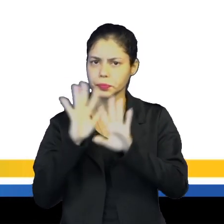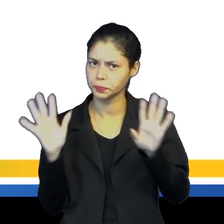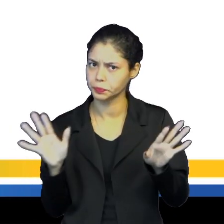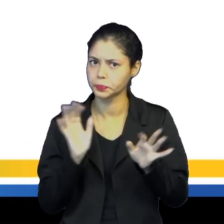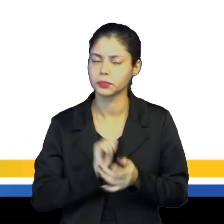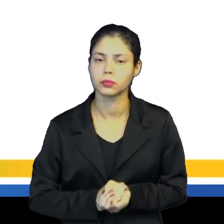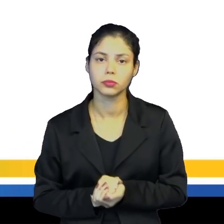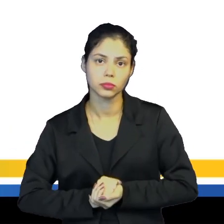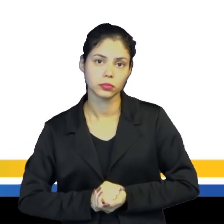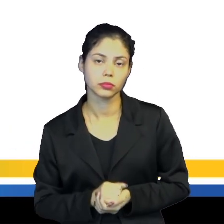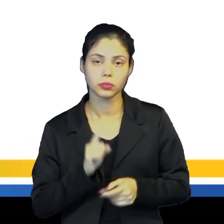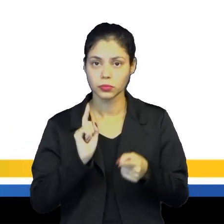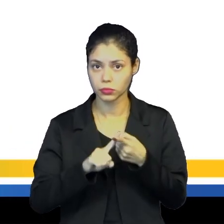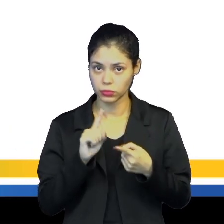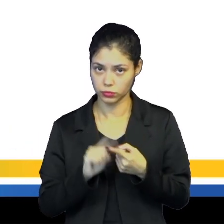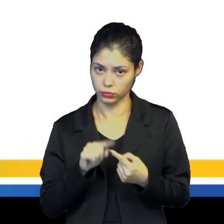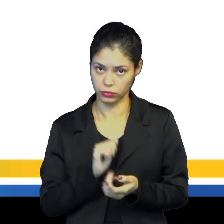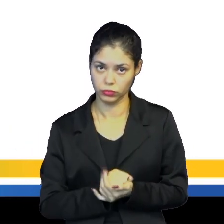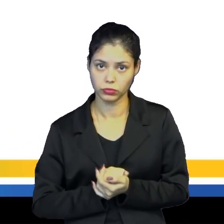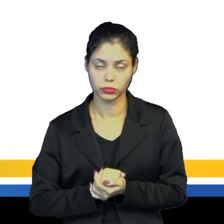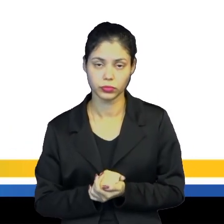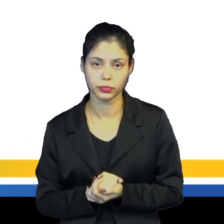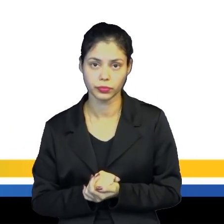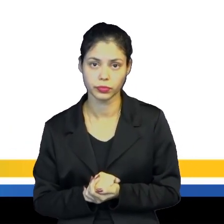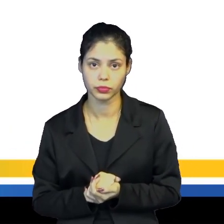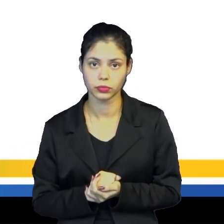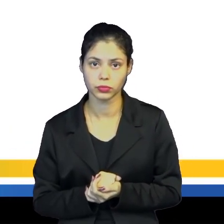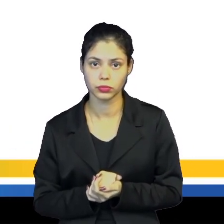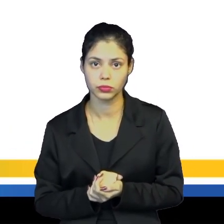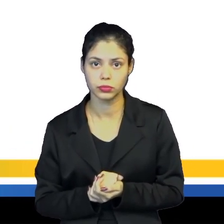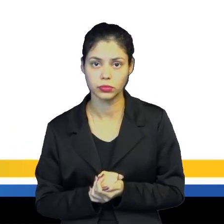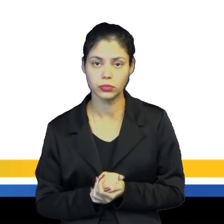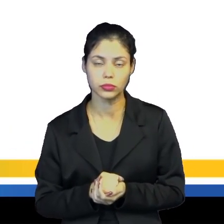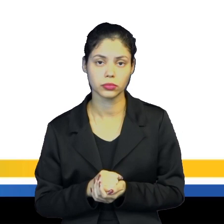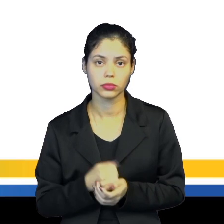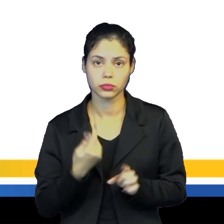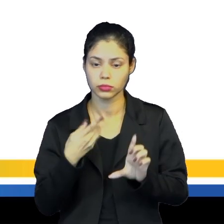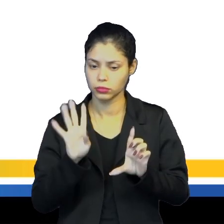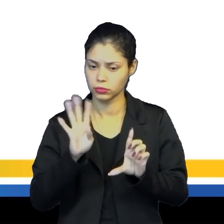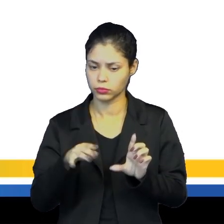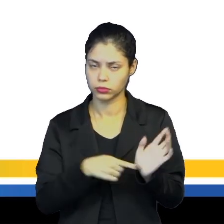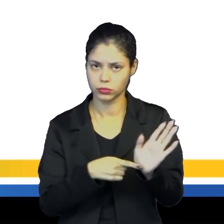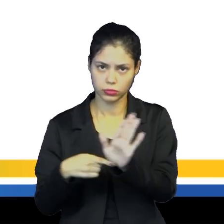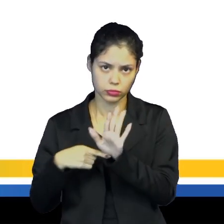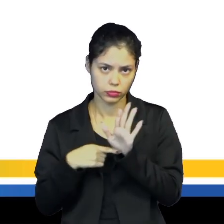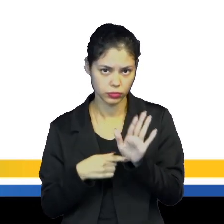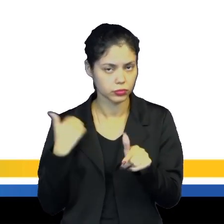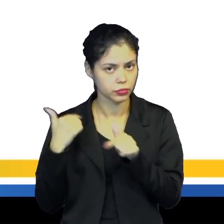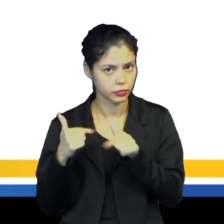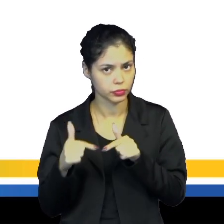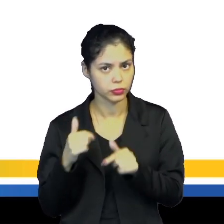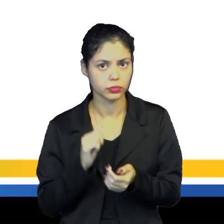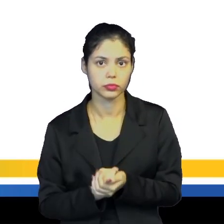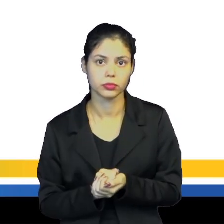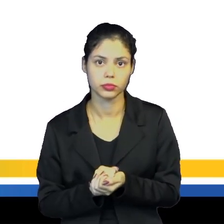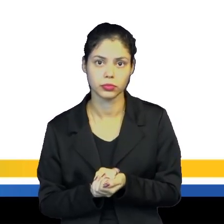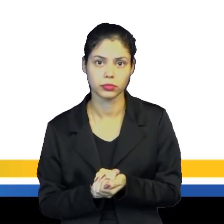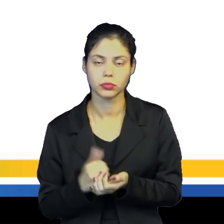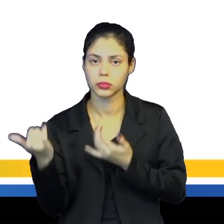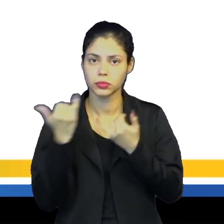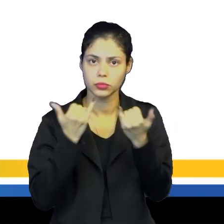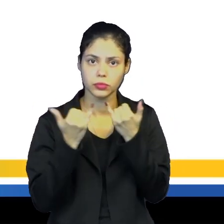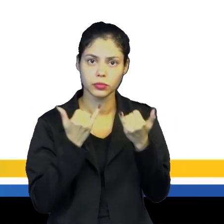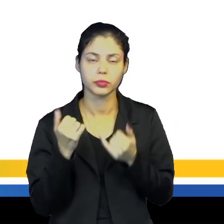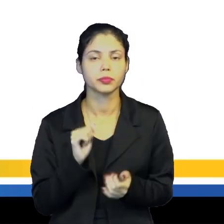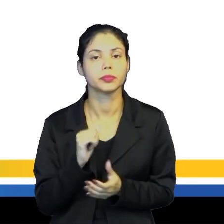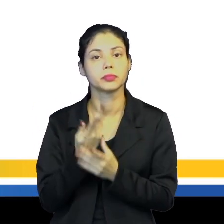fácil, porque a gente aí vai ter uma plataforma para se trabalhar, tem um programa,